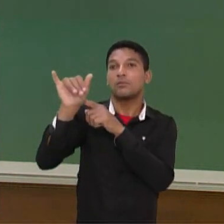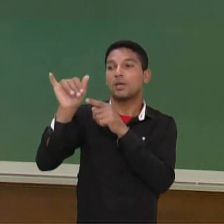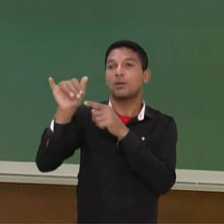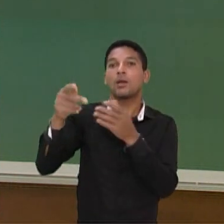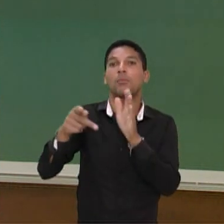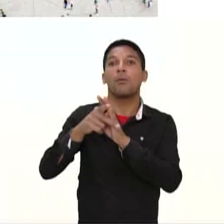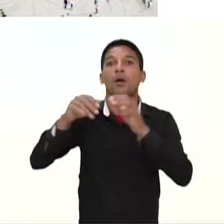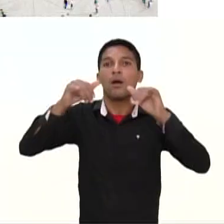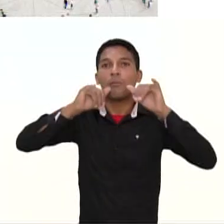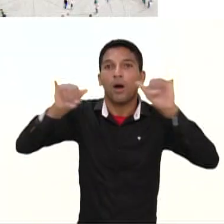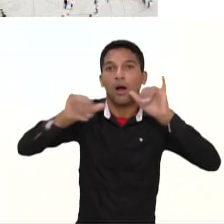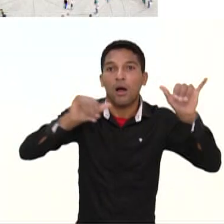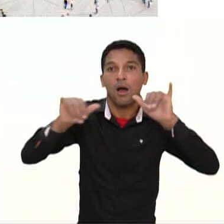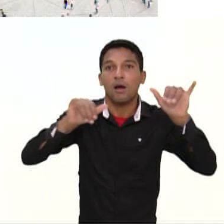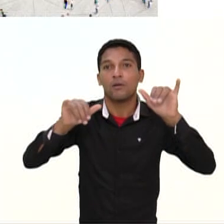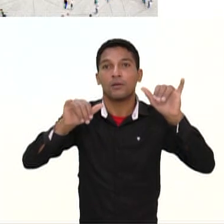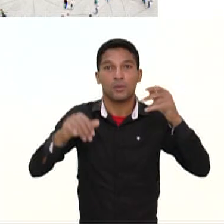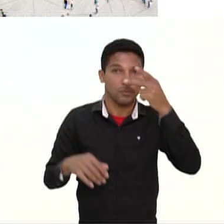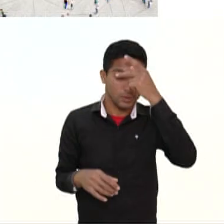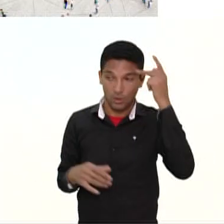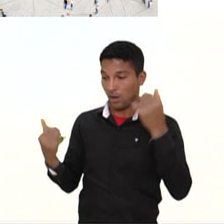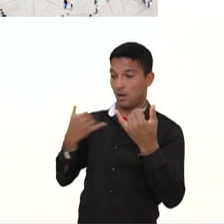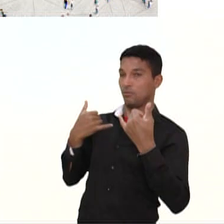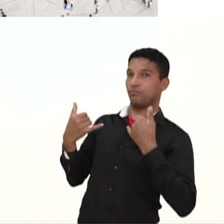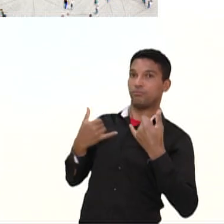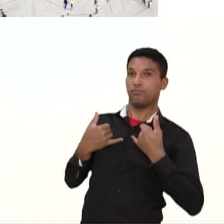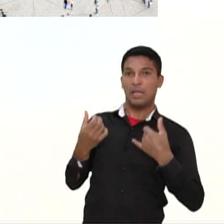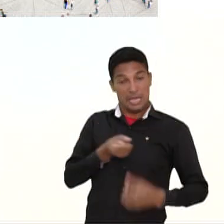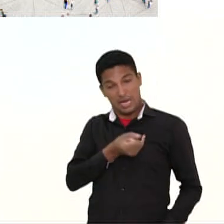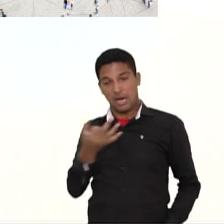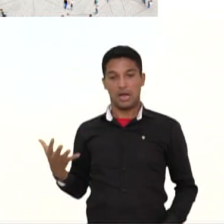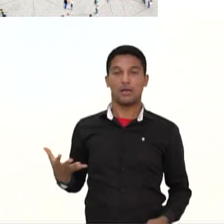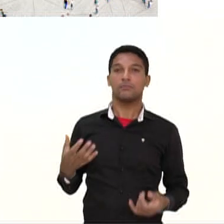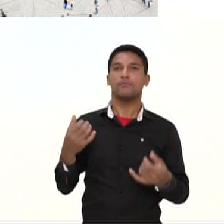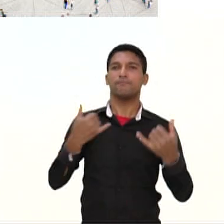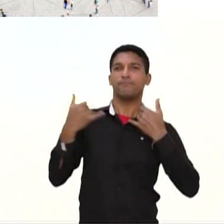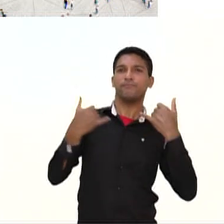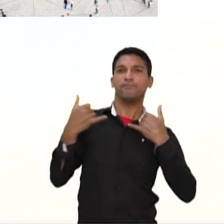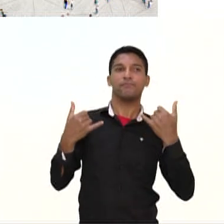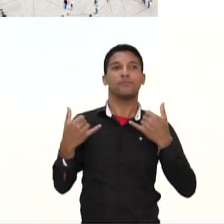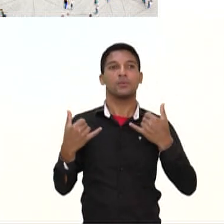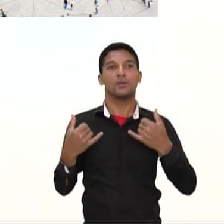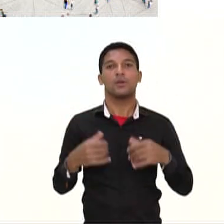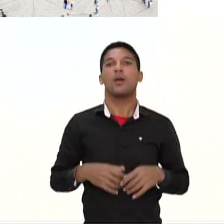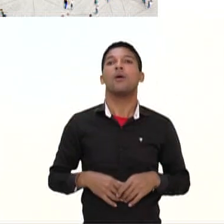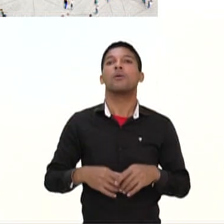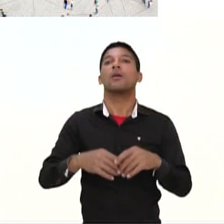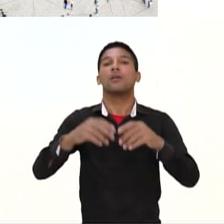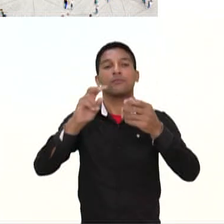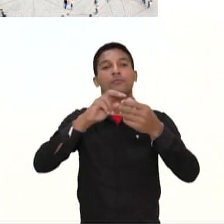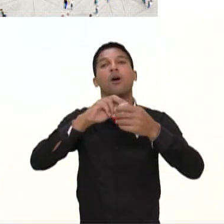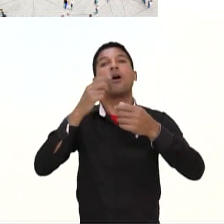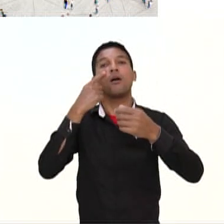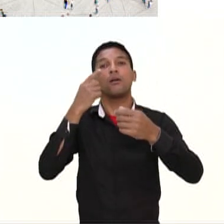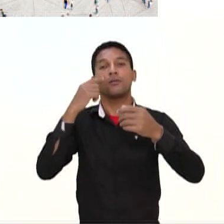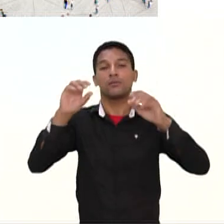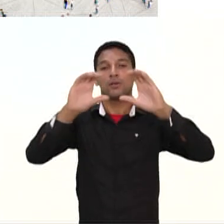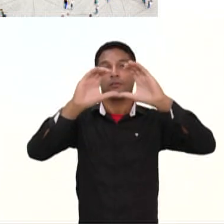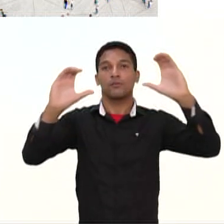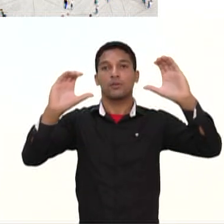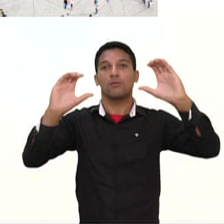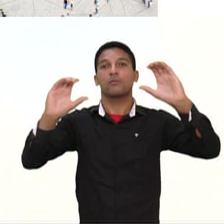informação referente a algum assunto após t minutos da sua descoberta, é dada aproximadamente pela função y igual a 1